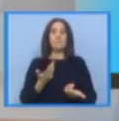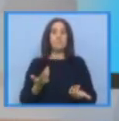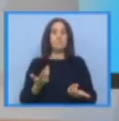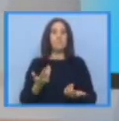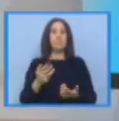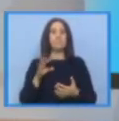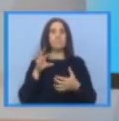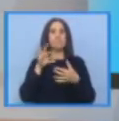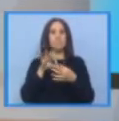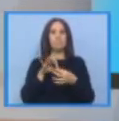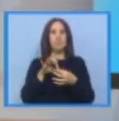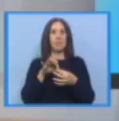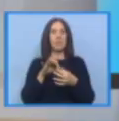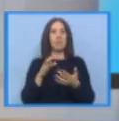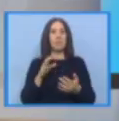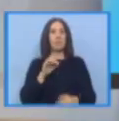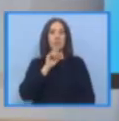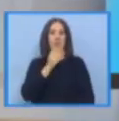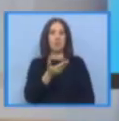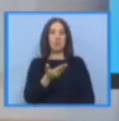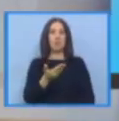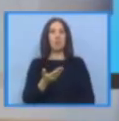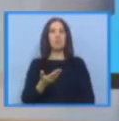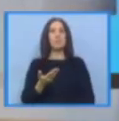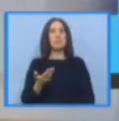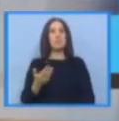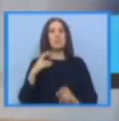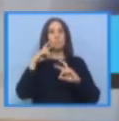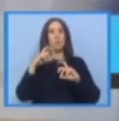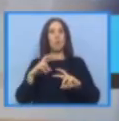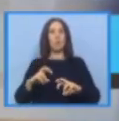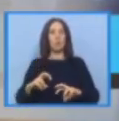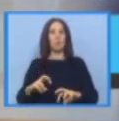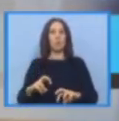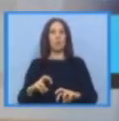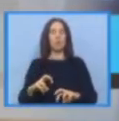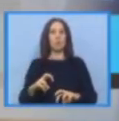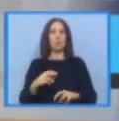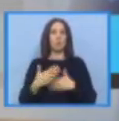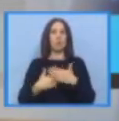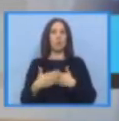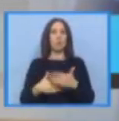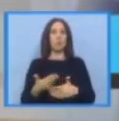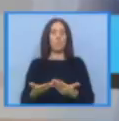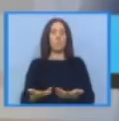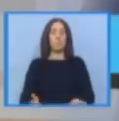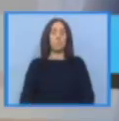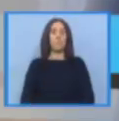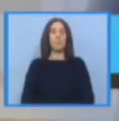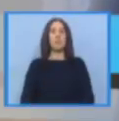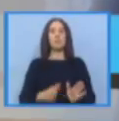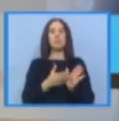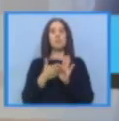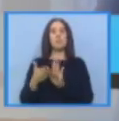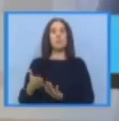é aplicada e chega, e investiga e age. Depois tem um